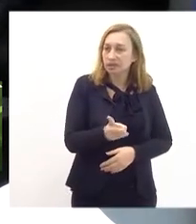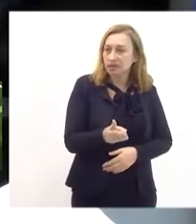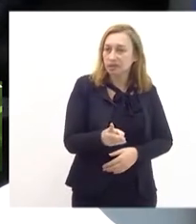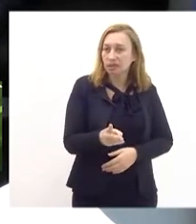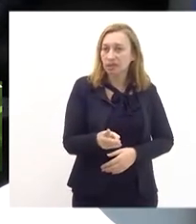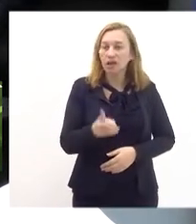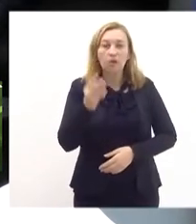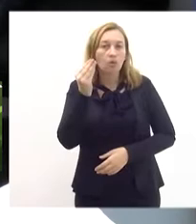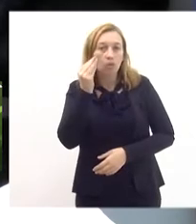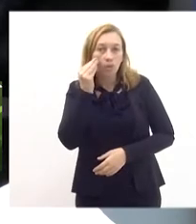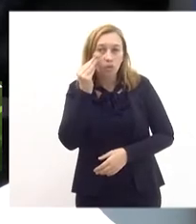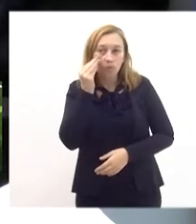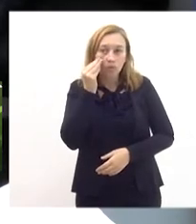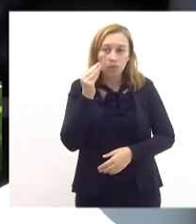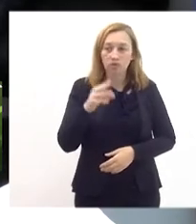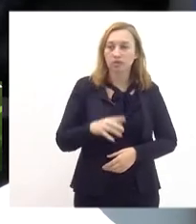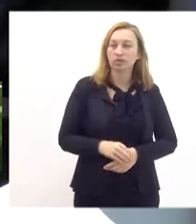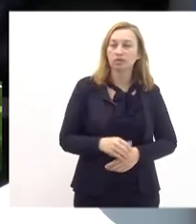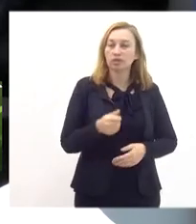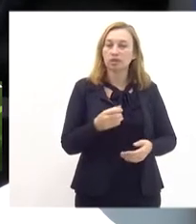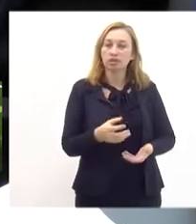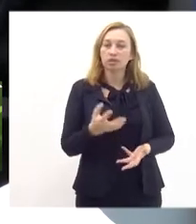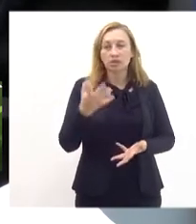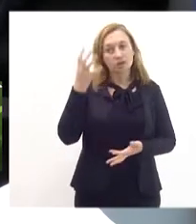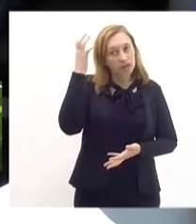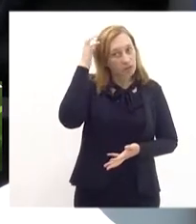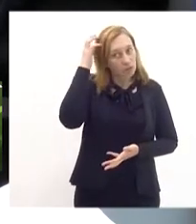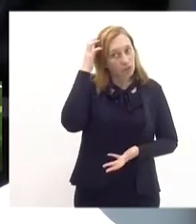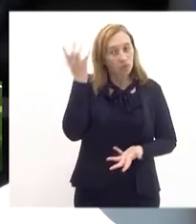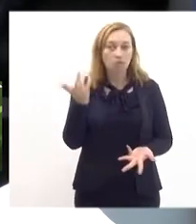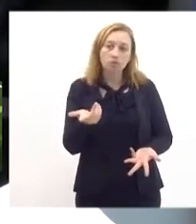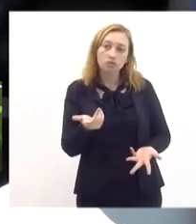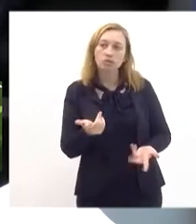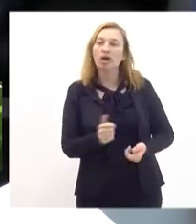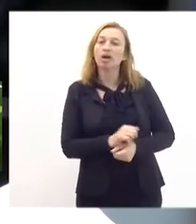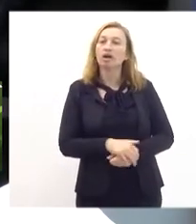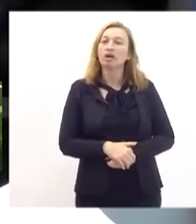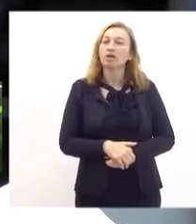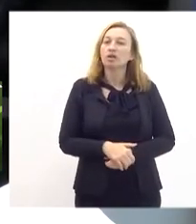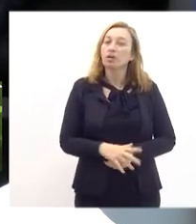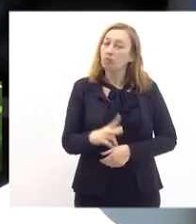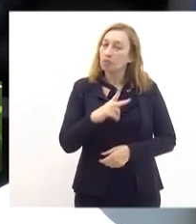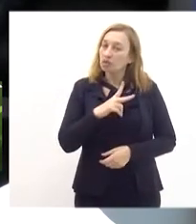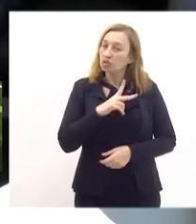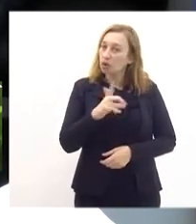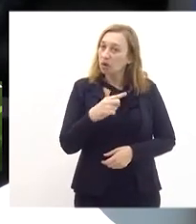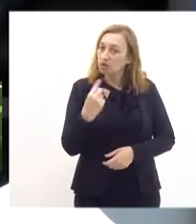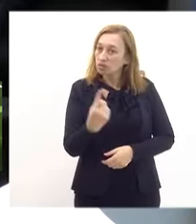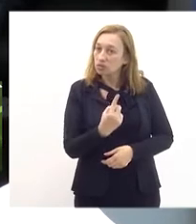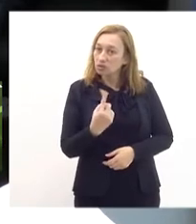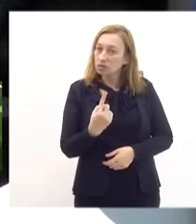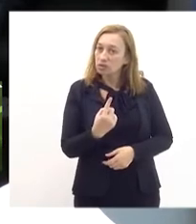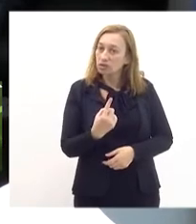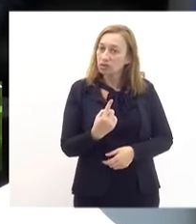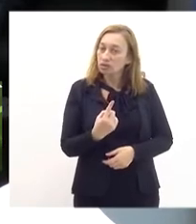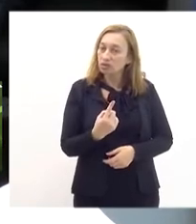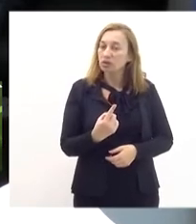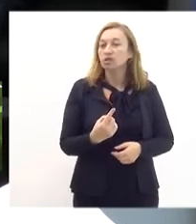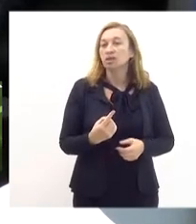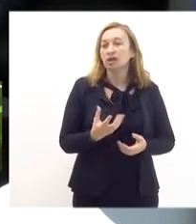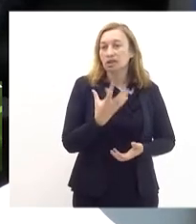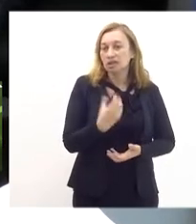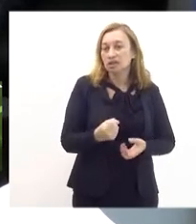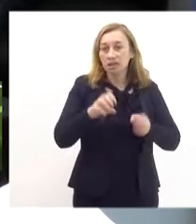da oportunidade e da impunidade. O que leva o agente e o particular a se abster da ética e da